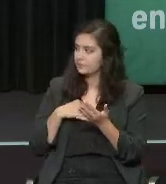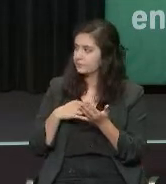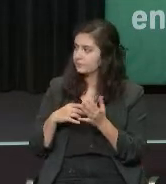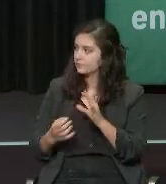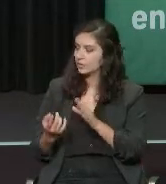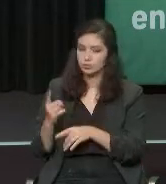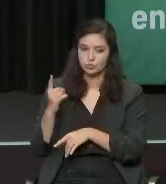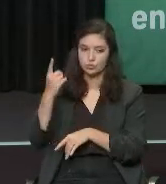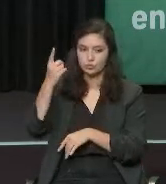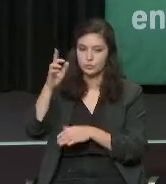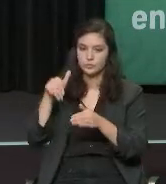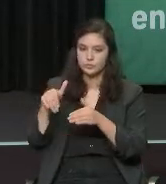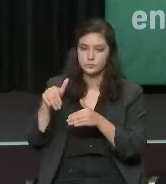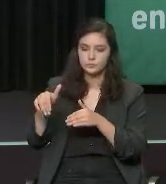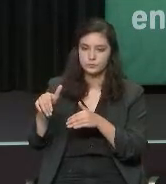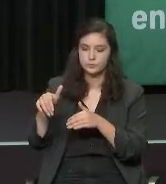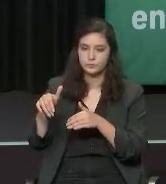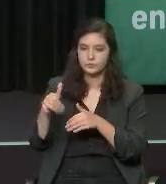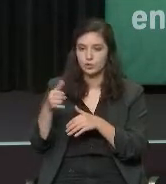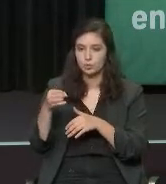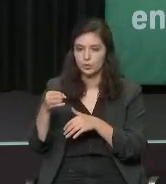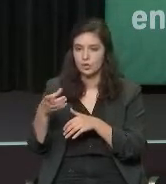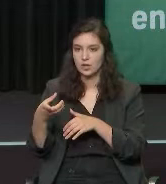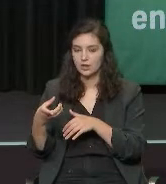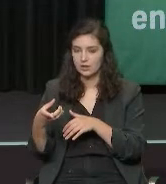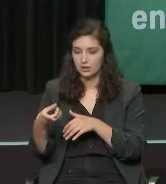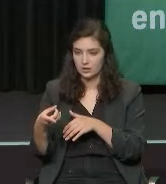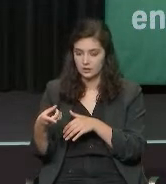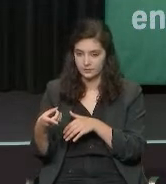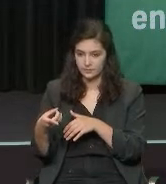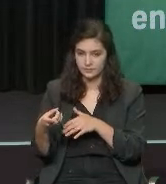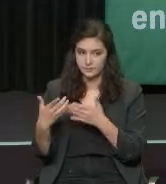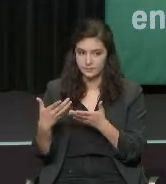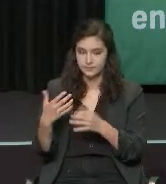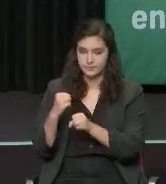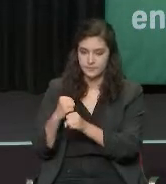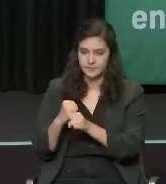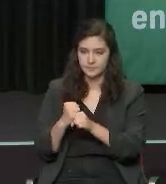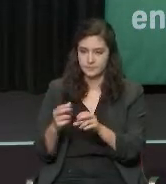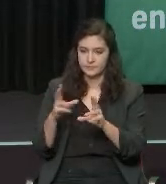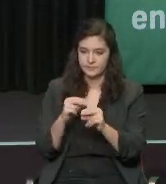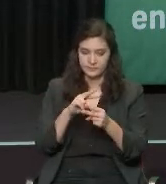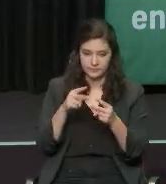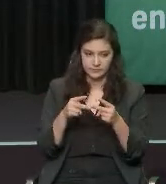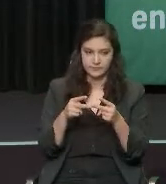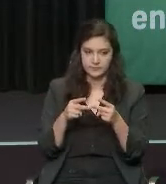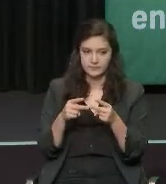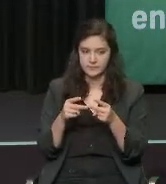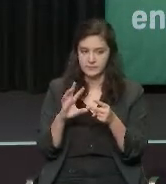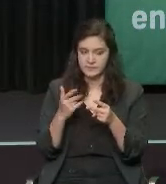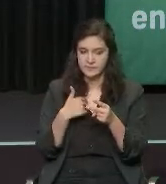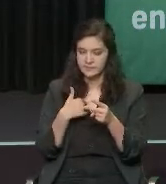ExaCubes e já lançamos 2 em 2019, no final deste ano, no final do